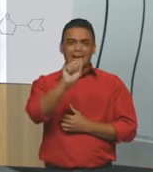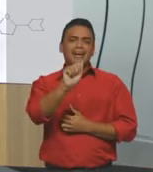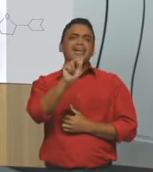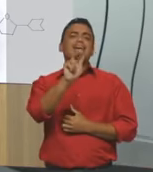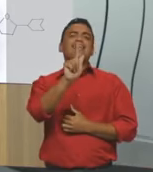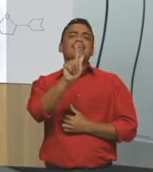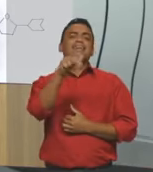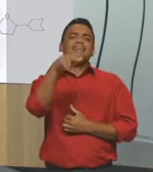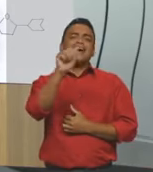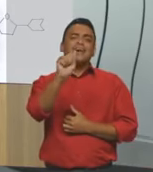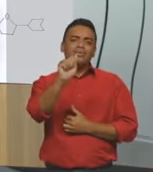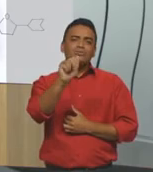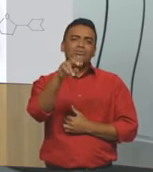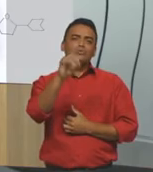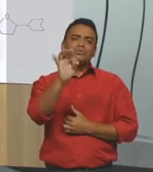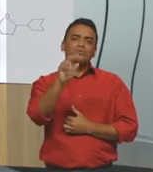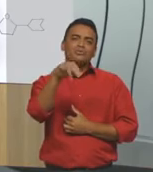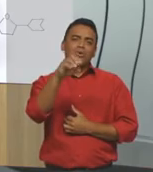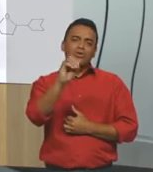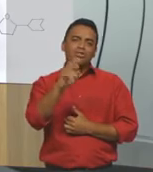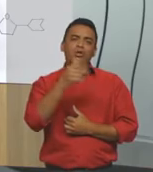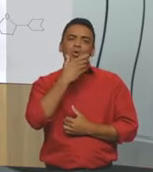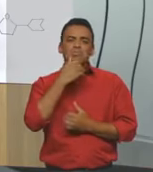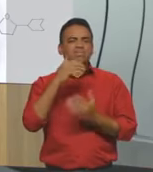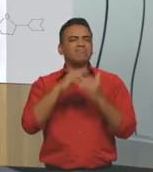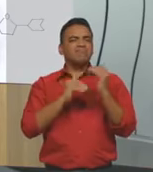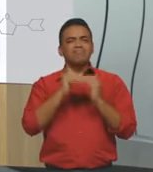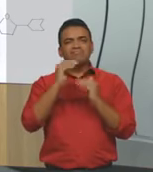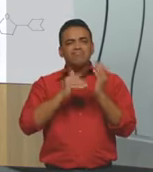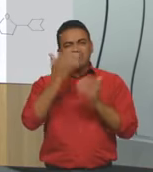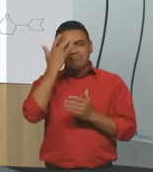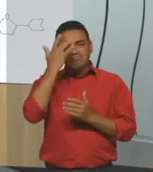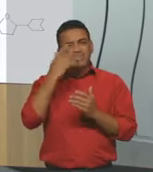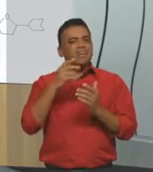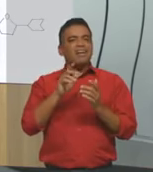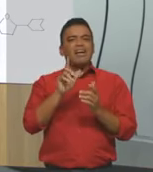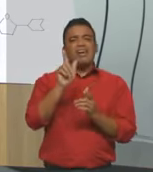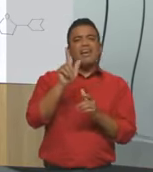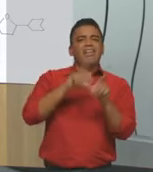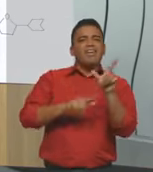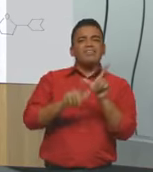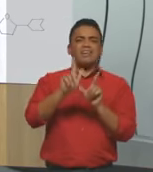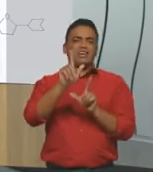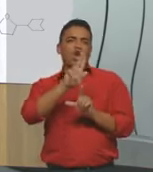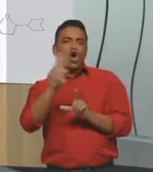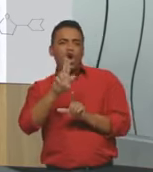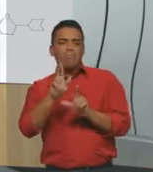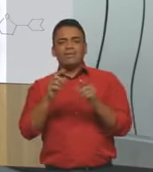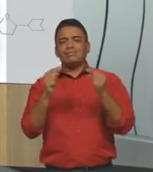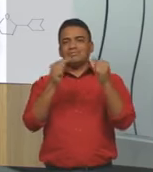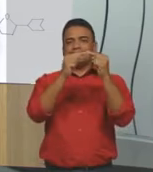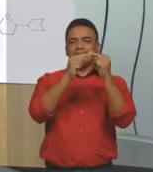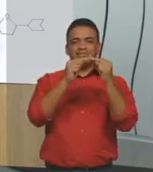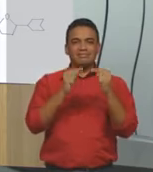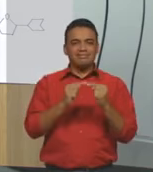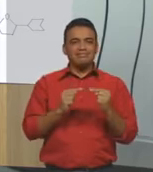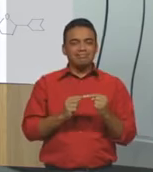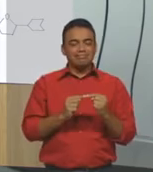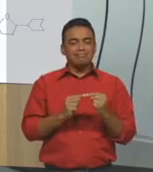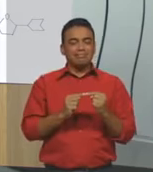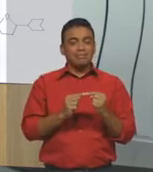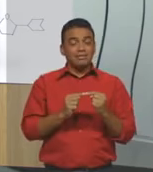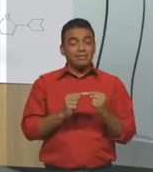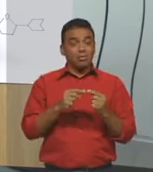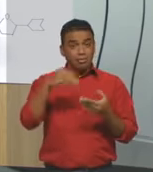Aguinaldo, adenina, e T de Timóteo, timina. E aí, no